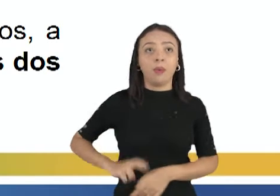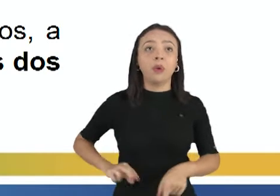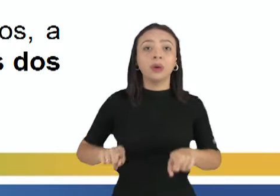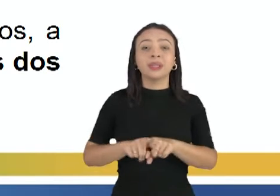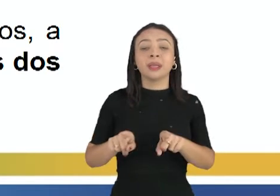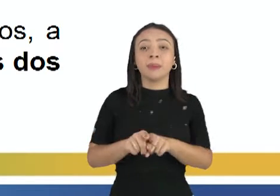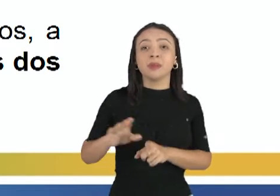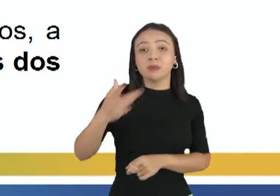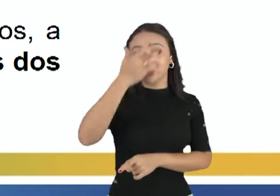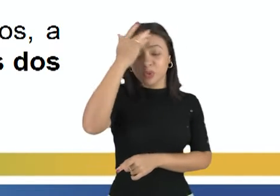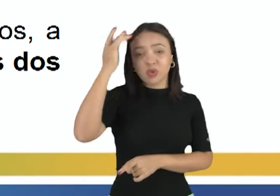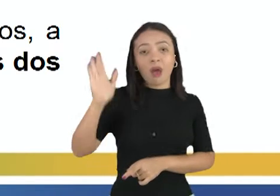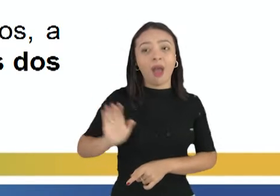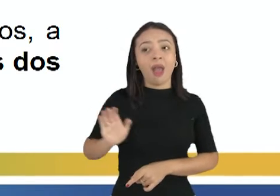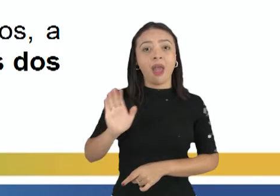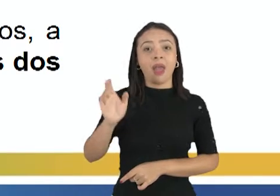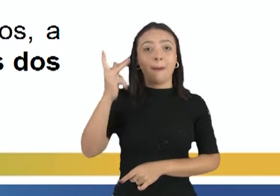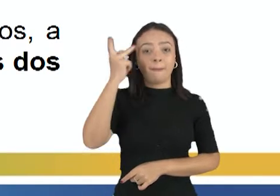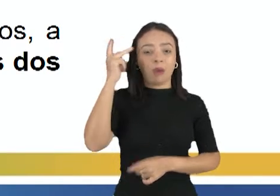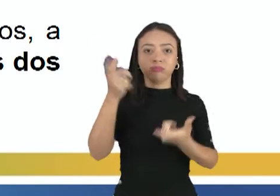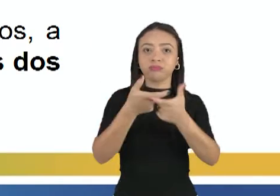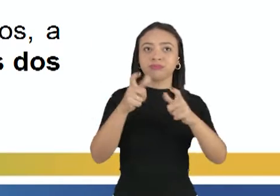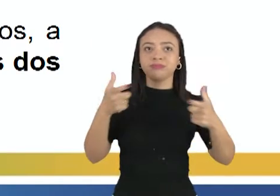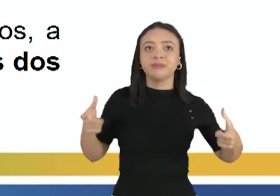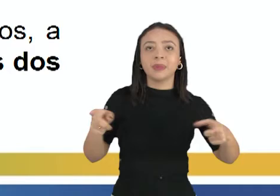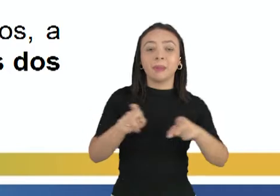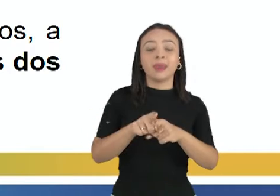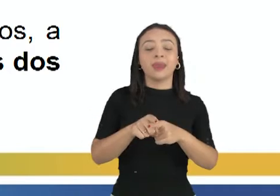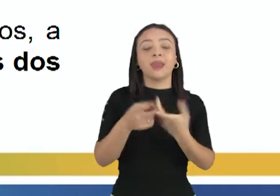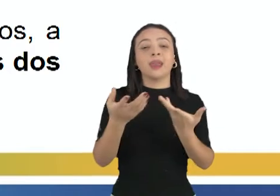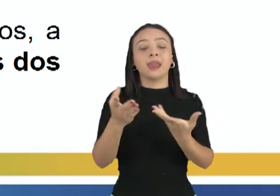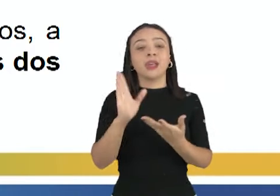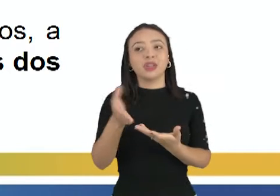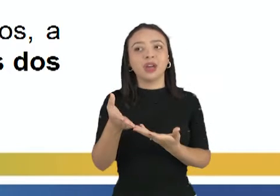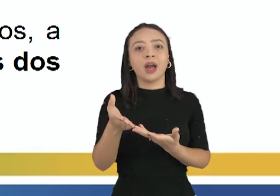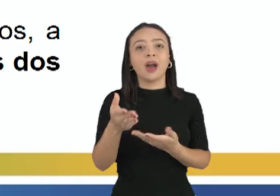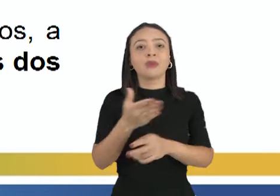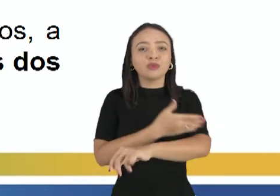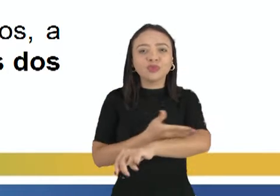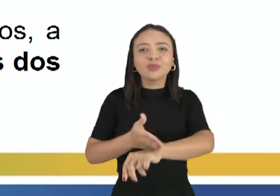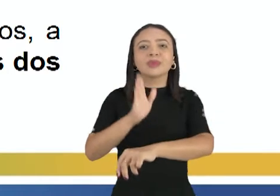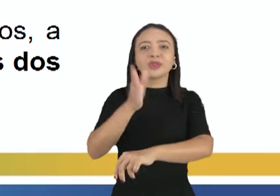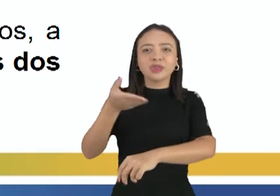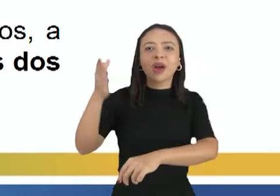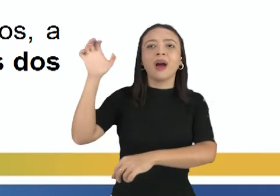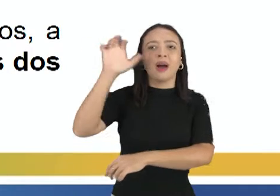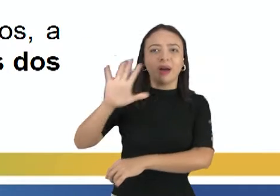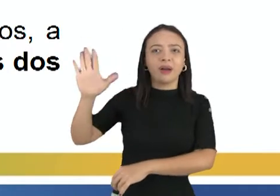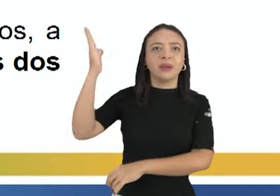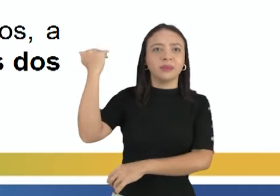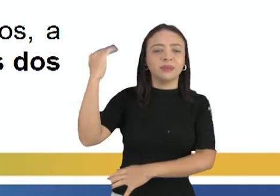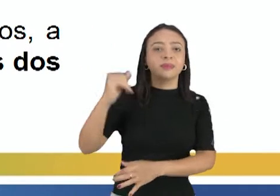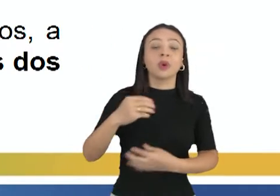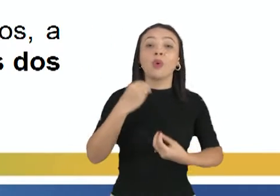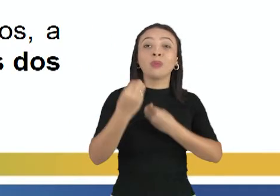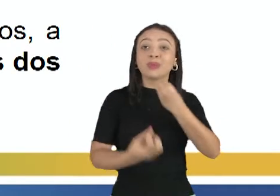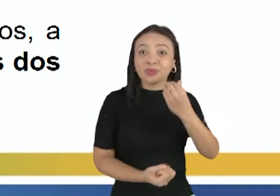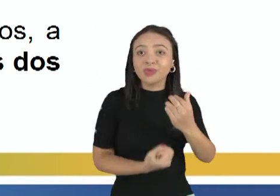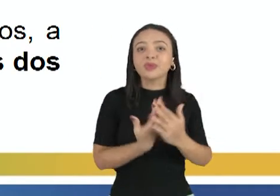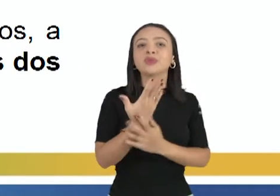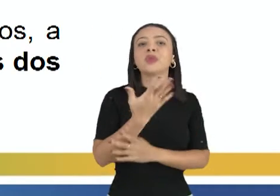paulista, acostumada com os padrões estéticos europeus mais tradicionais. Esse foi um cenário em que surgiu